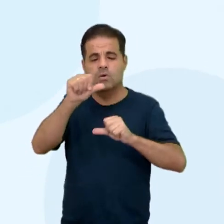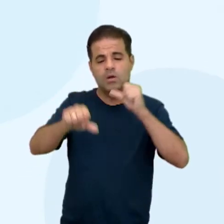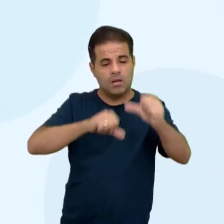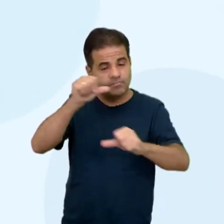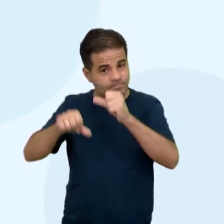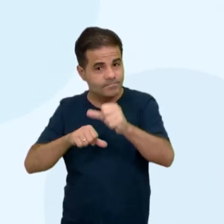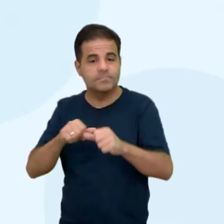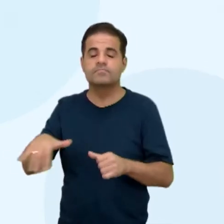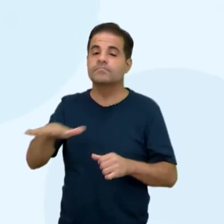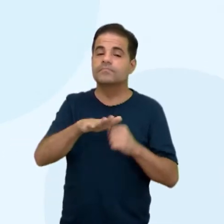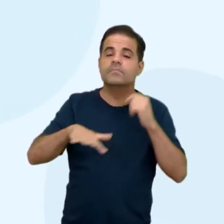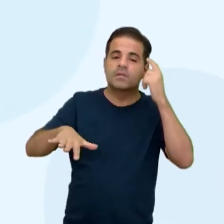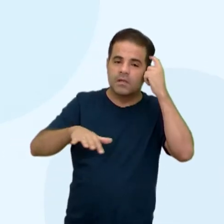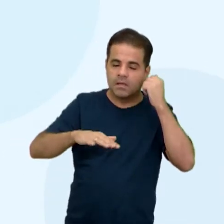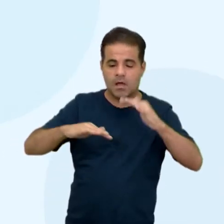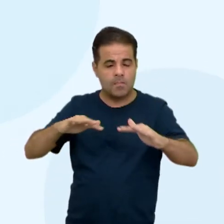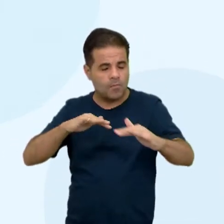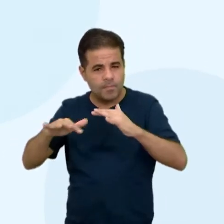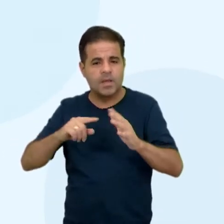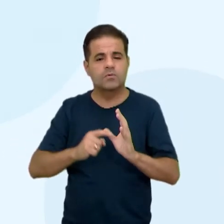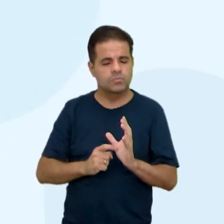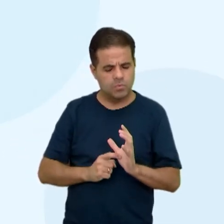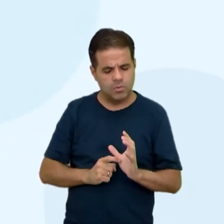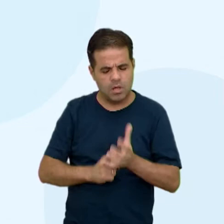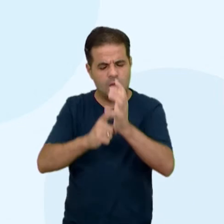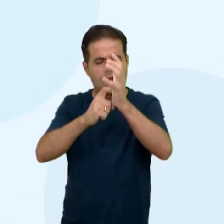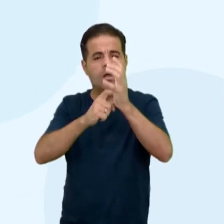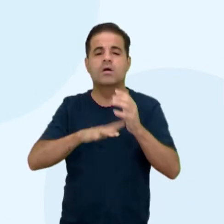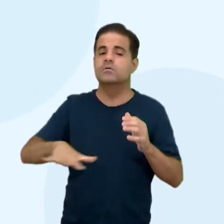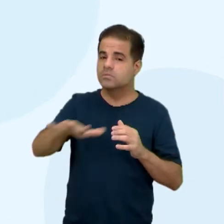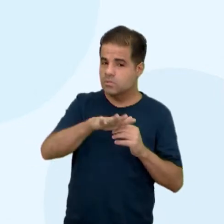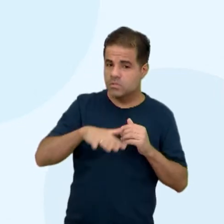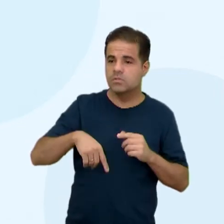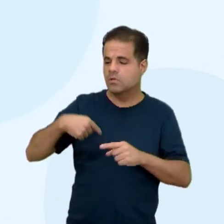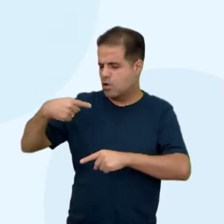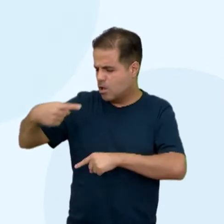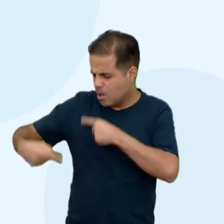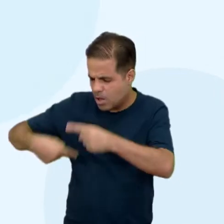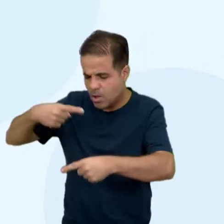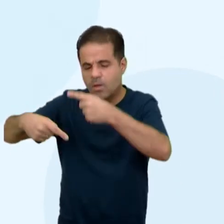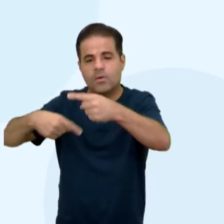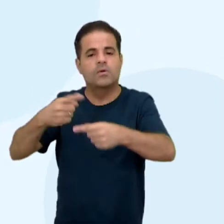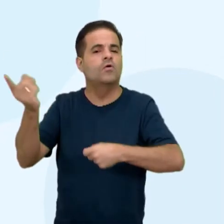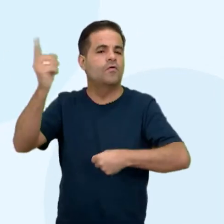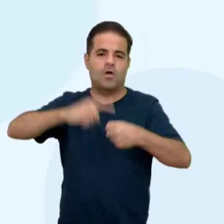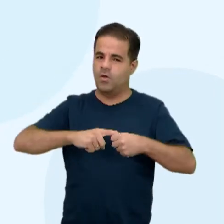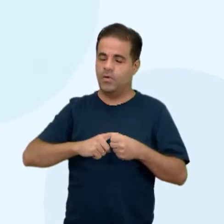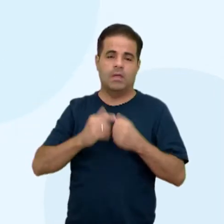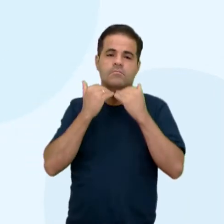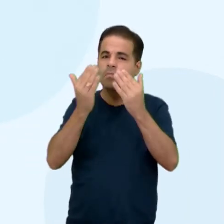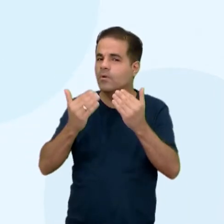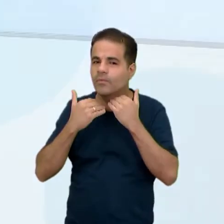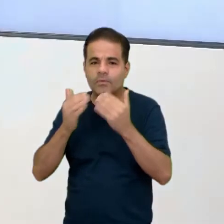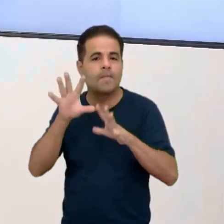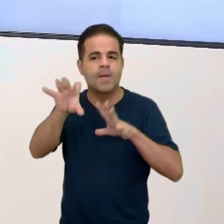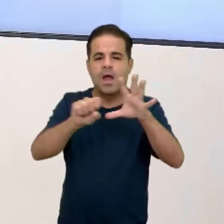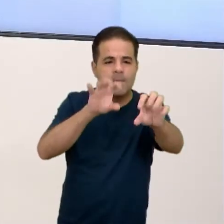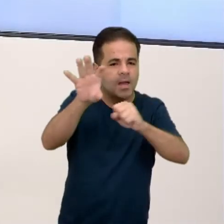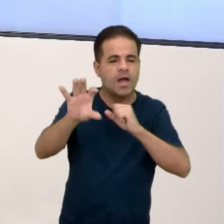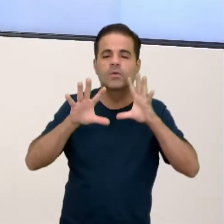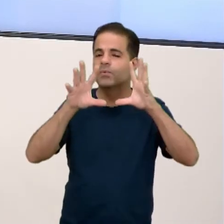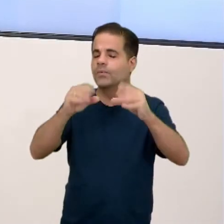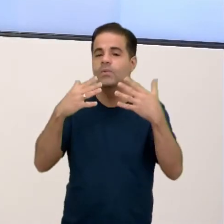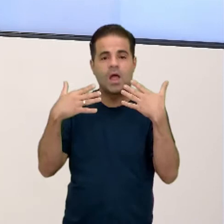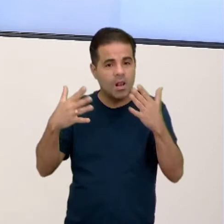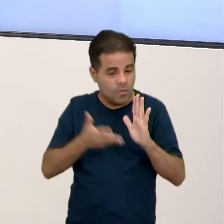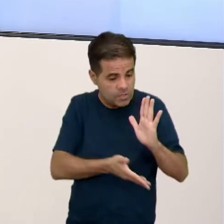transformada ali naquele movimento da turbina e parte operando em ciclos volta, né? Não dá para você pegar todo o calor que